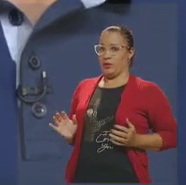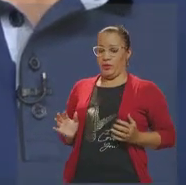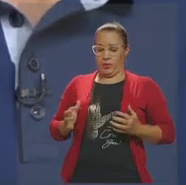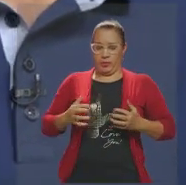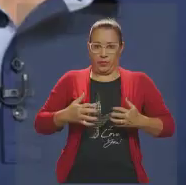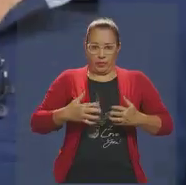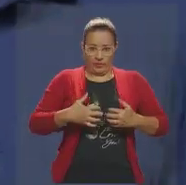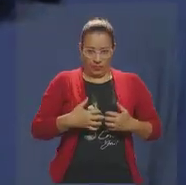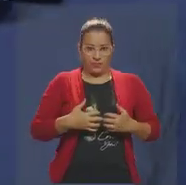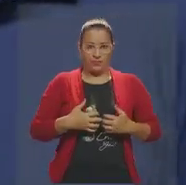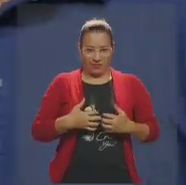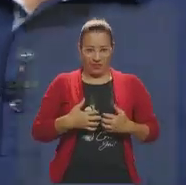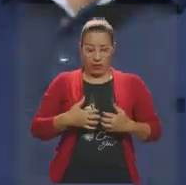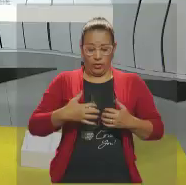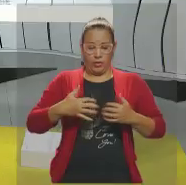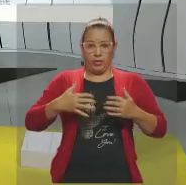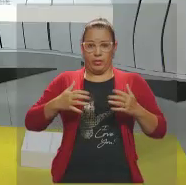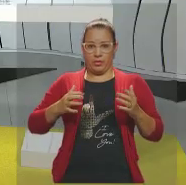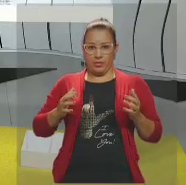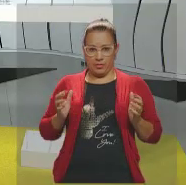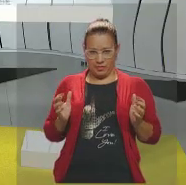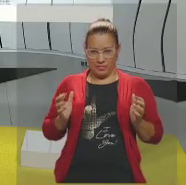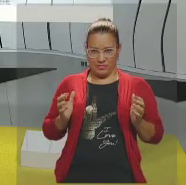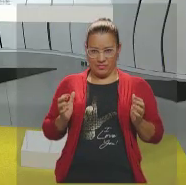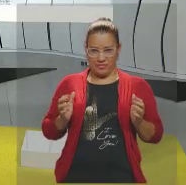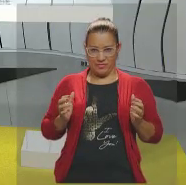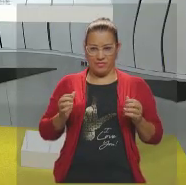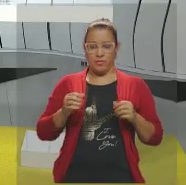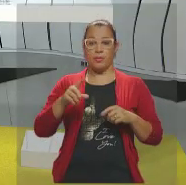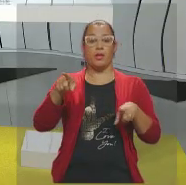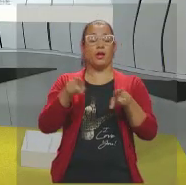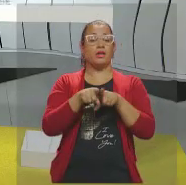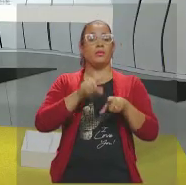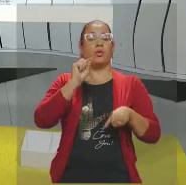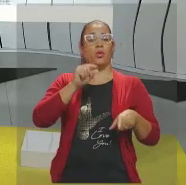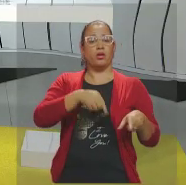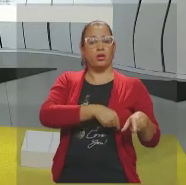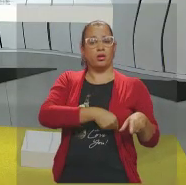o ar entrou. E nós temos também o diafragma.